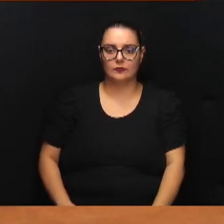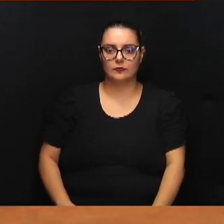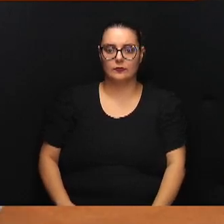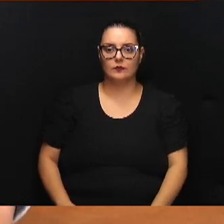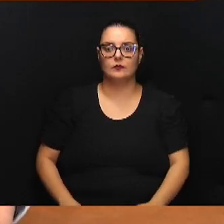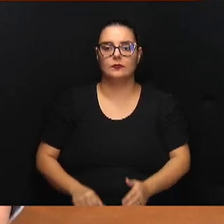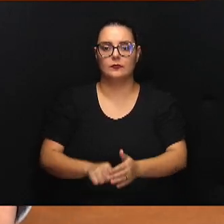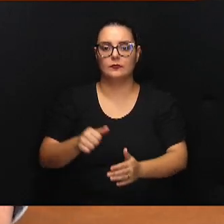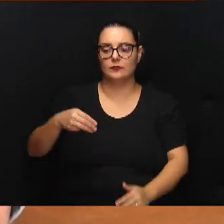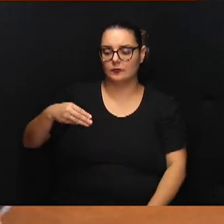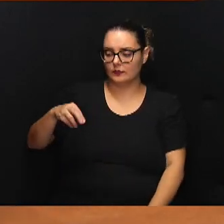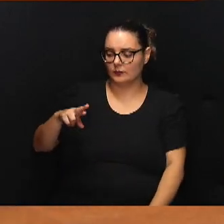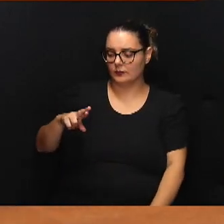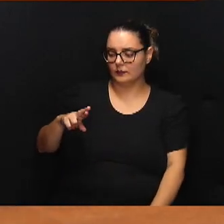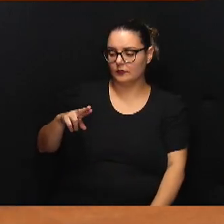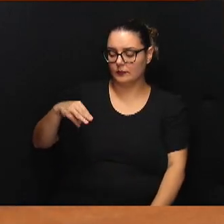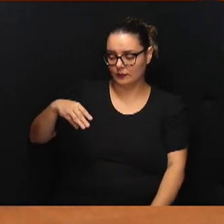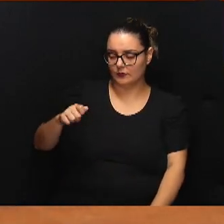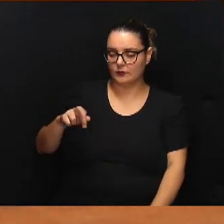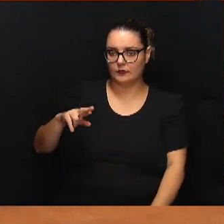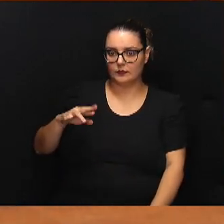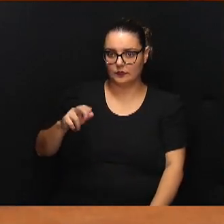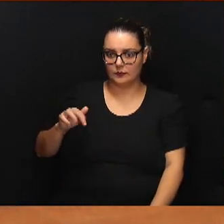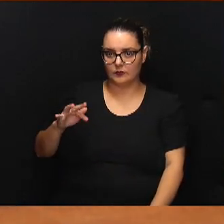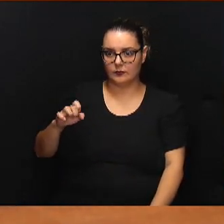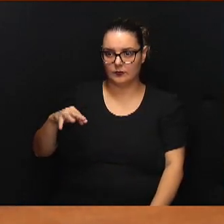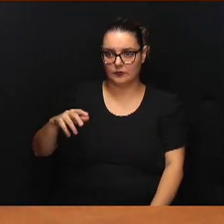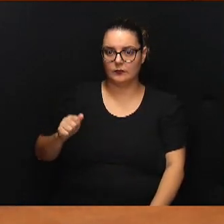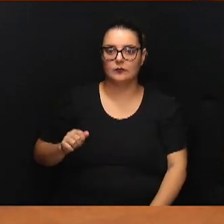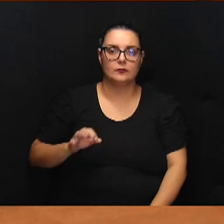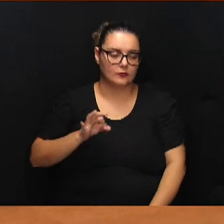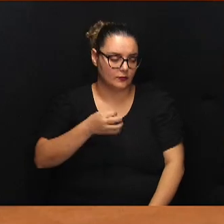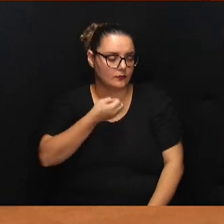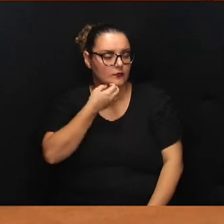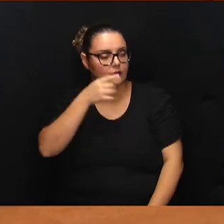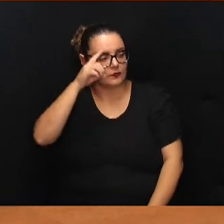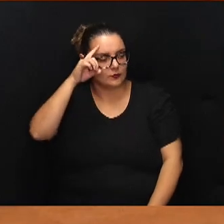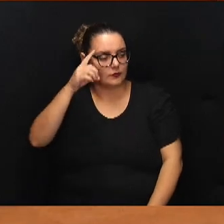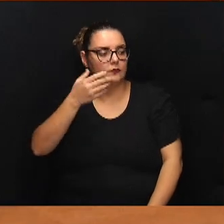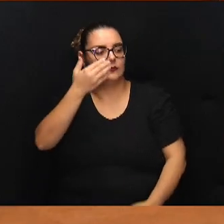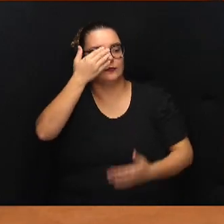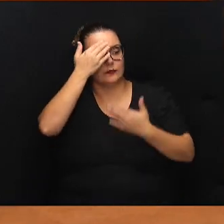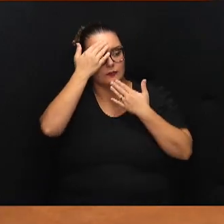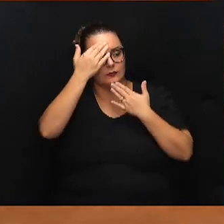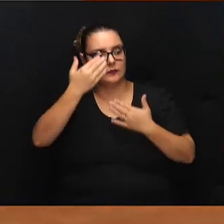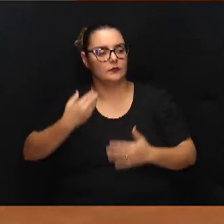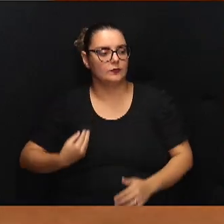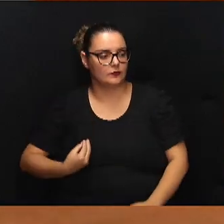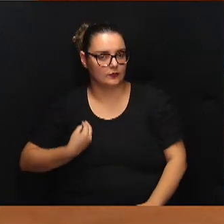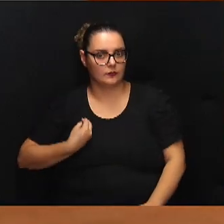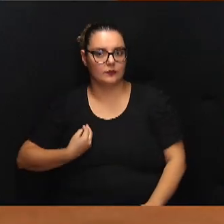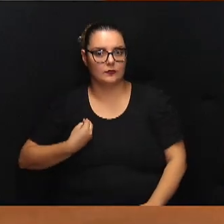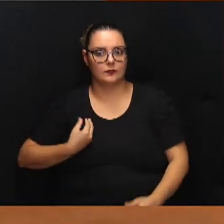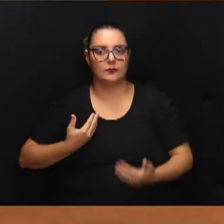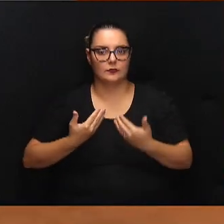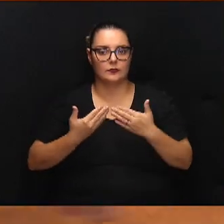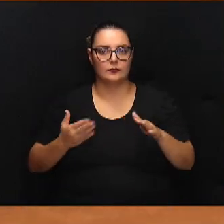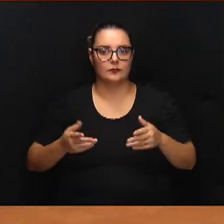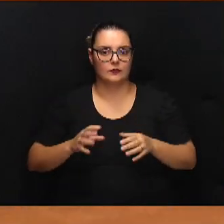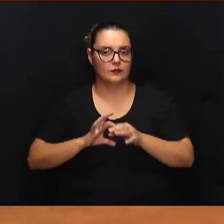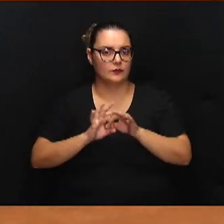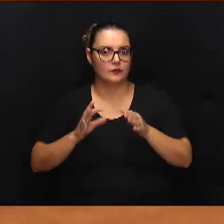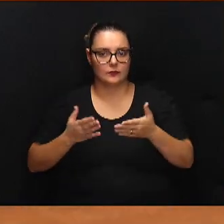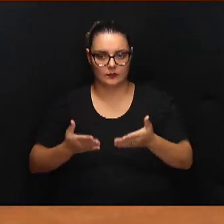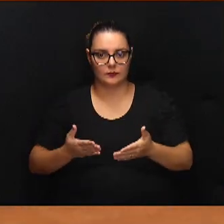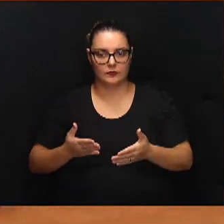primeiro para Maria Fernanda. Tá certo? Maria Fernanda, bom dia. Muito obrigado pela presença. Está com a palavra, fica à vontade,